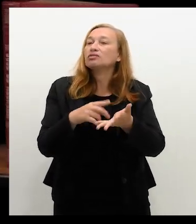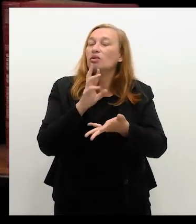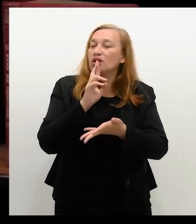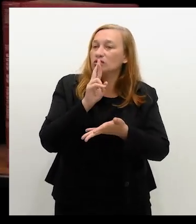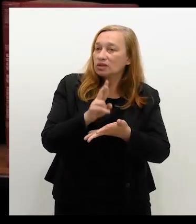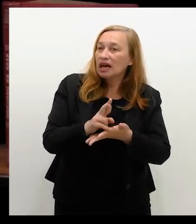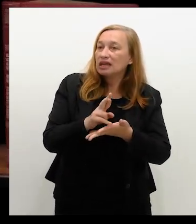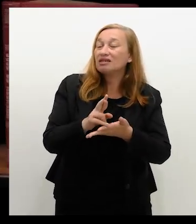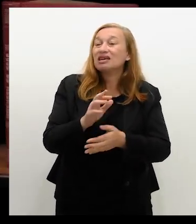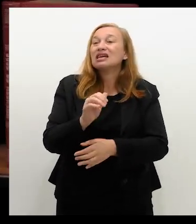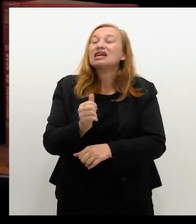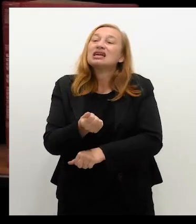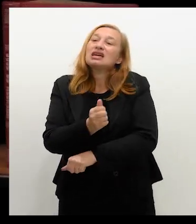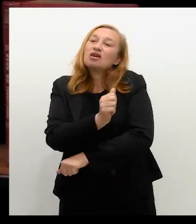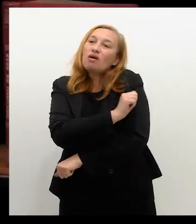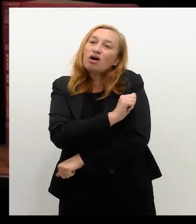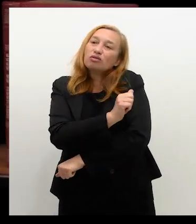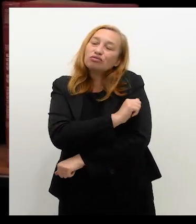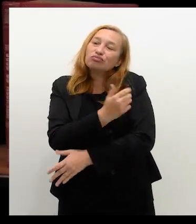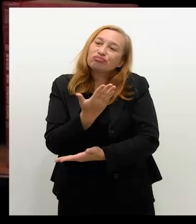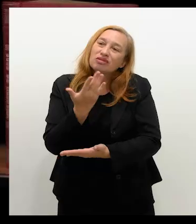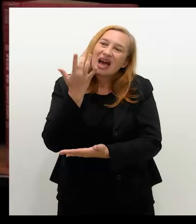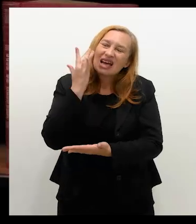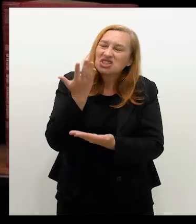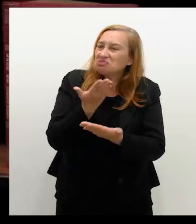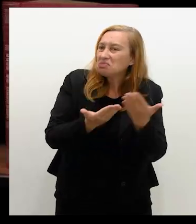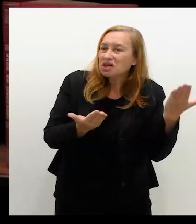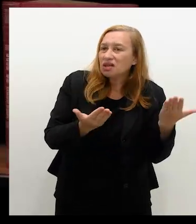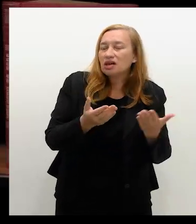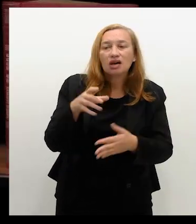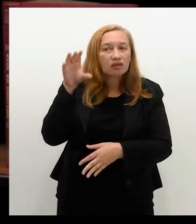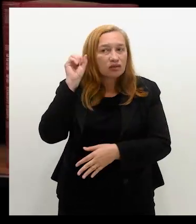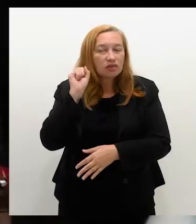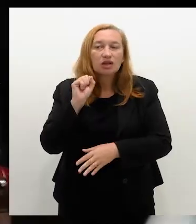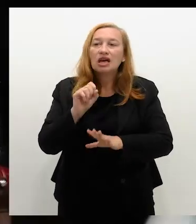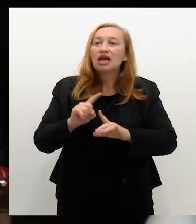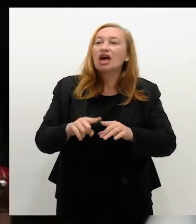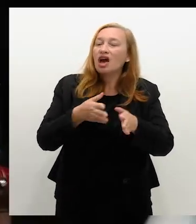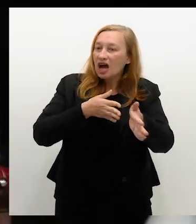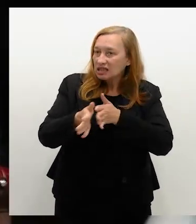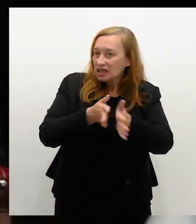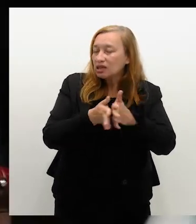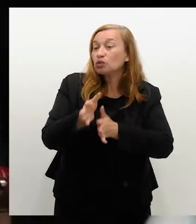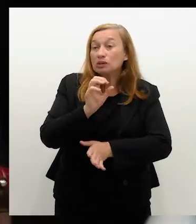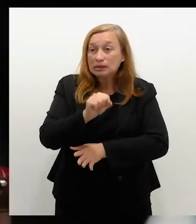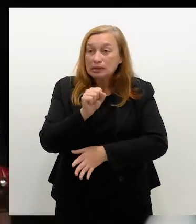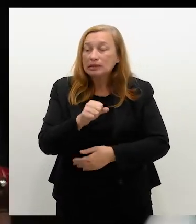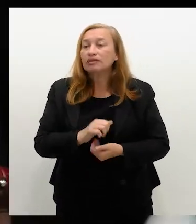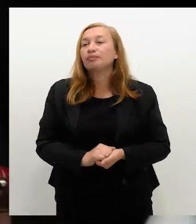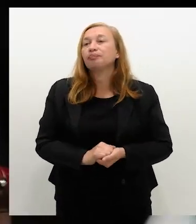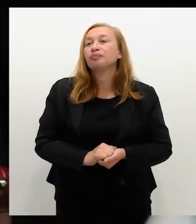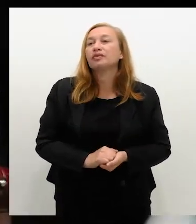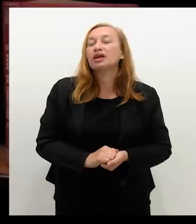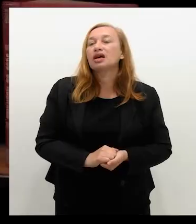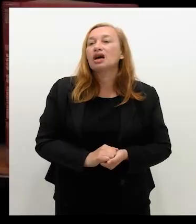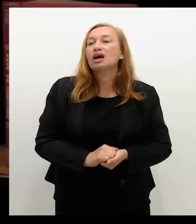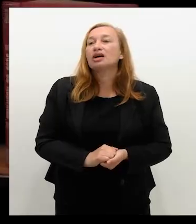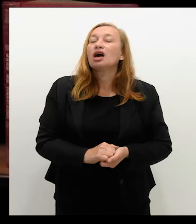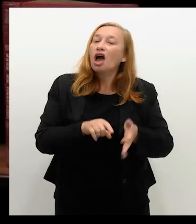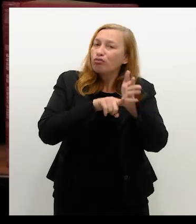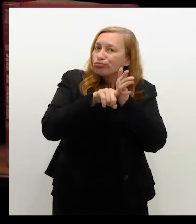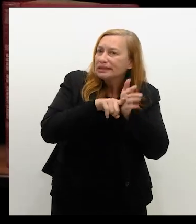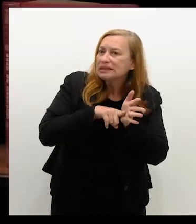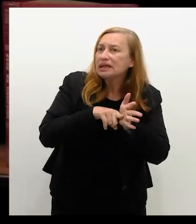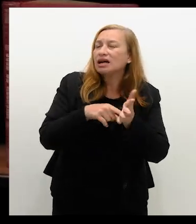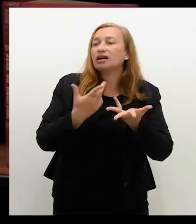que basicamente é dito que ele não tem perda auditiva. Ele é de fácil acesso, esse exame? É um exame de fácil acesso, tá? É um